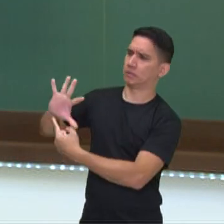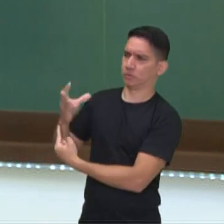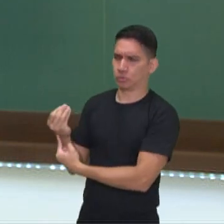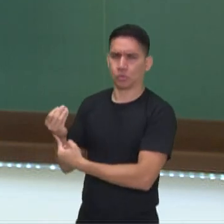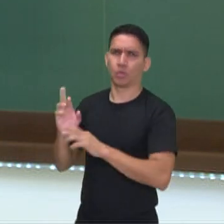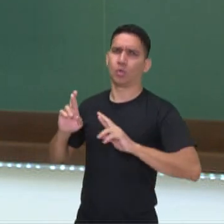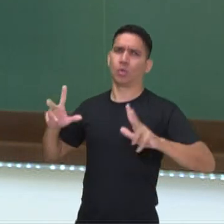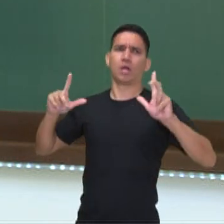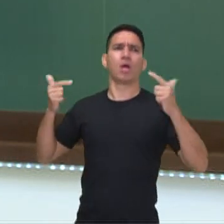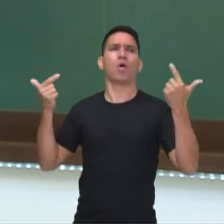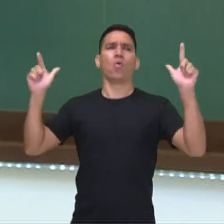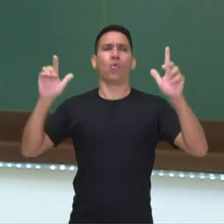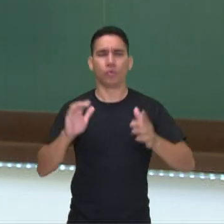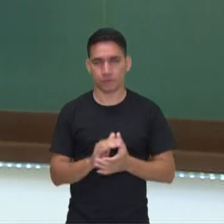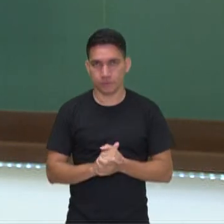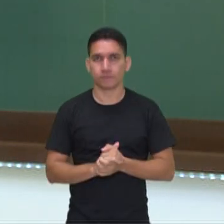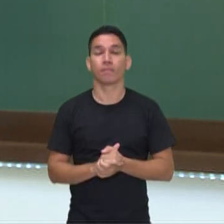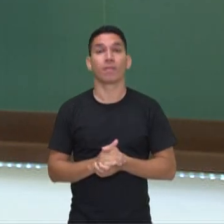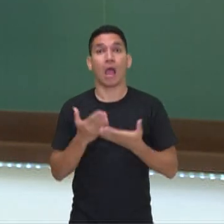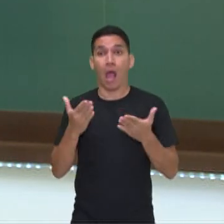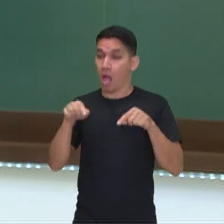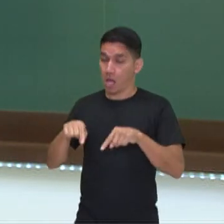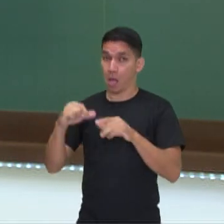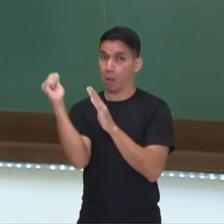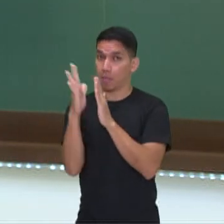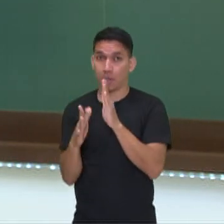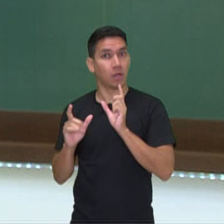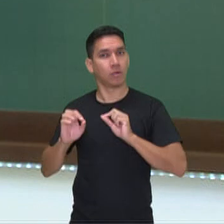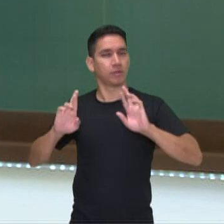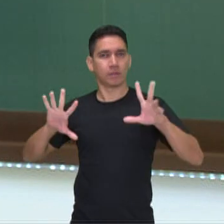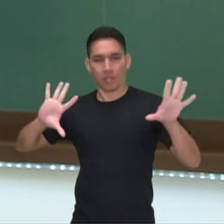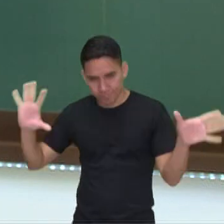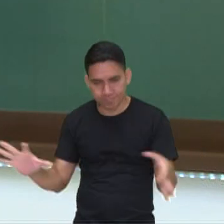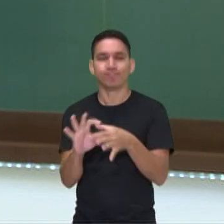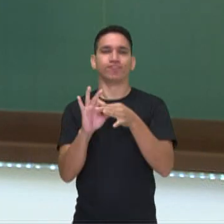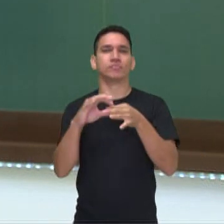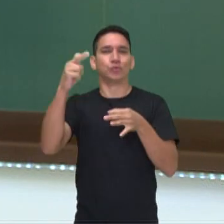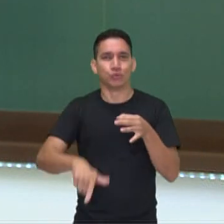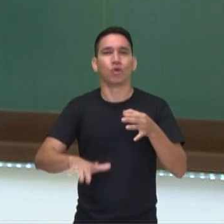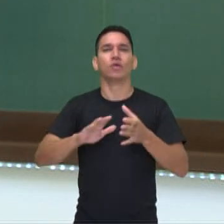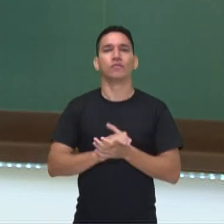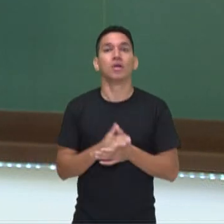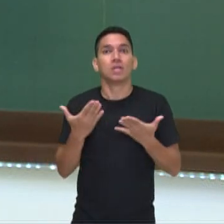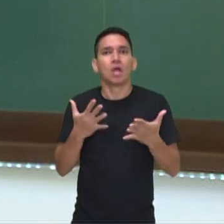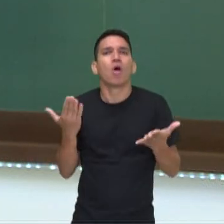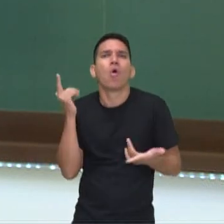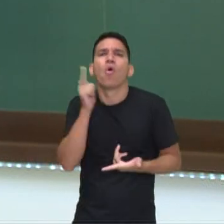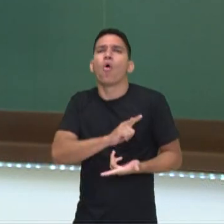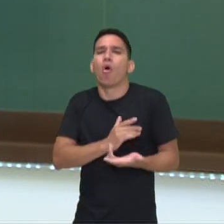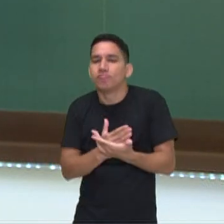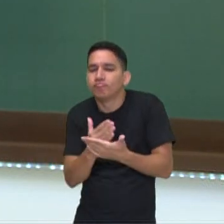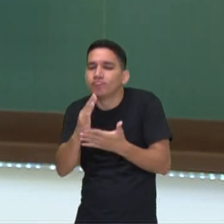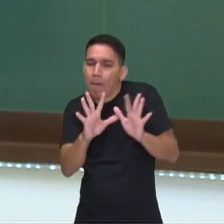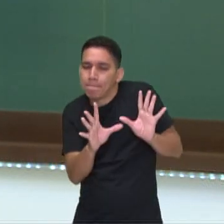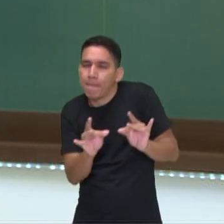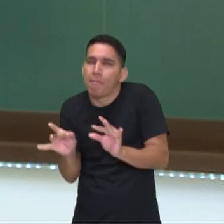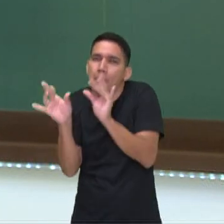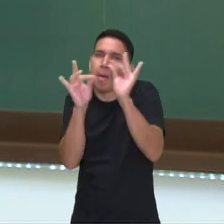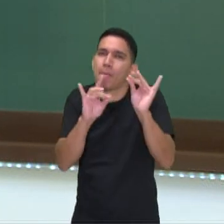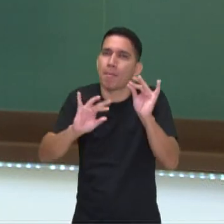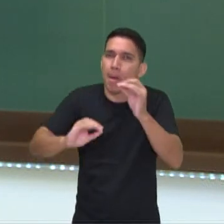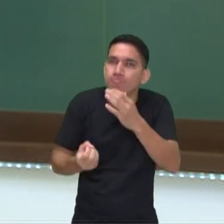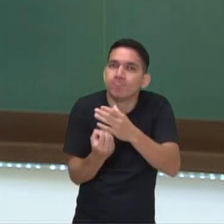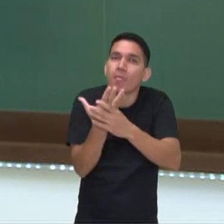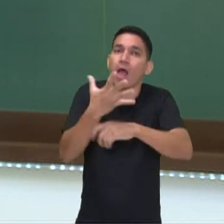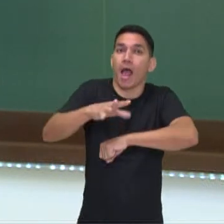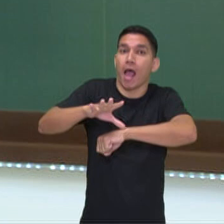totalmente desvencilhada uma da outra, e aqui não. Com essa união, ele consegue enriquecer esses detalhes da arquitetura.